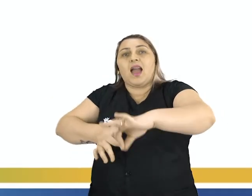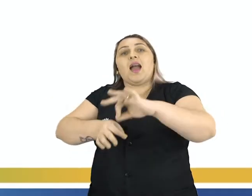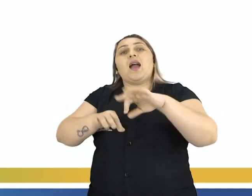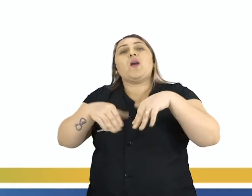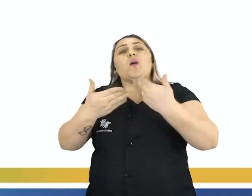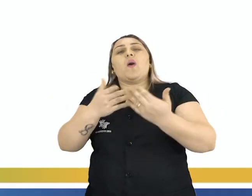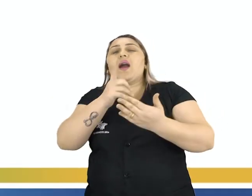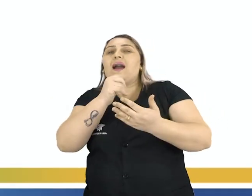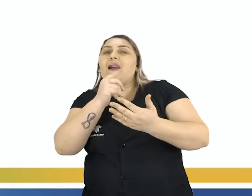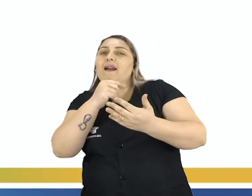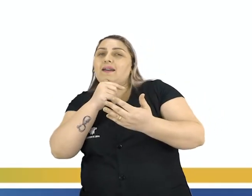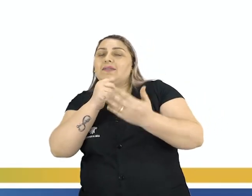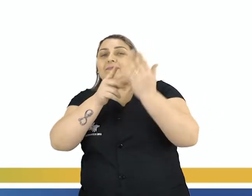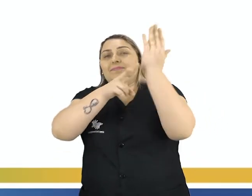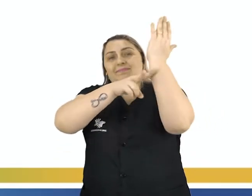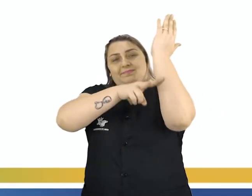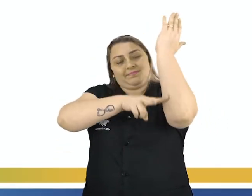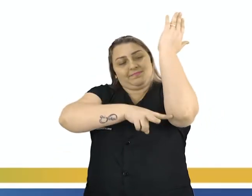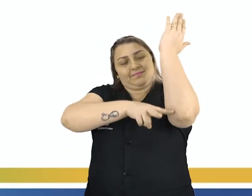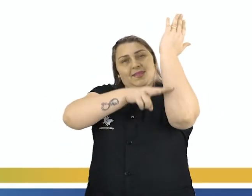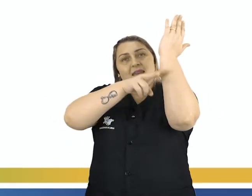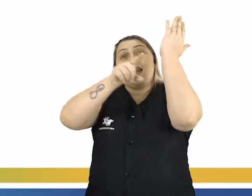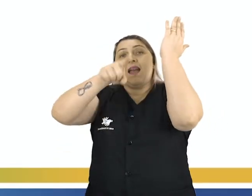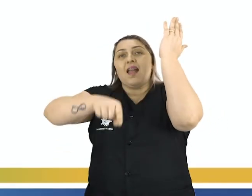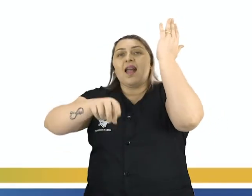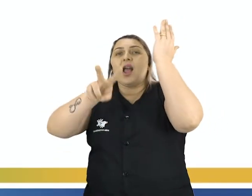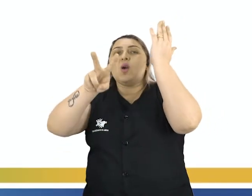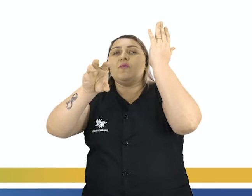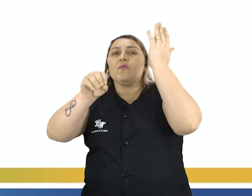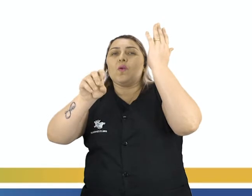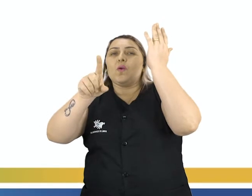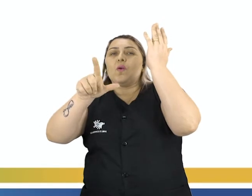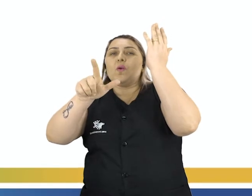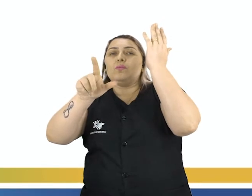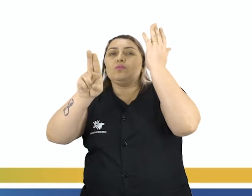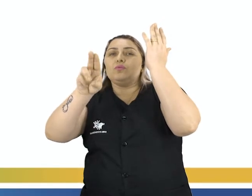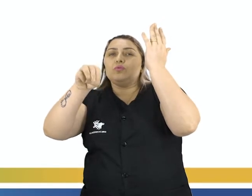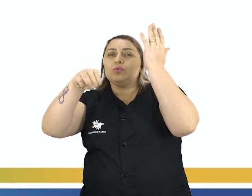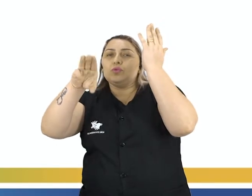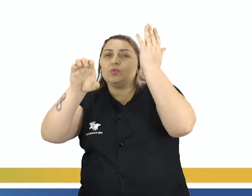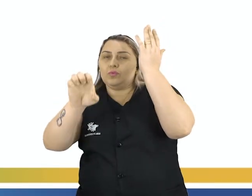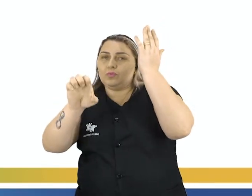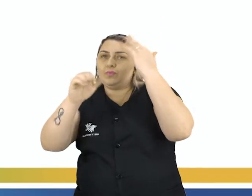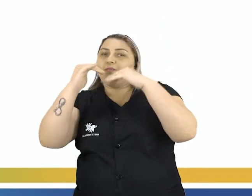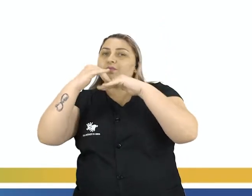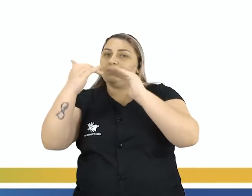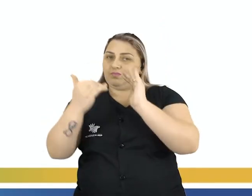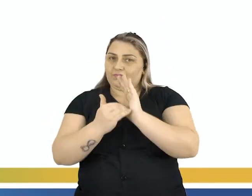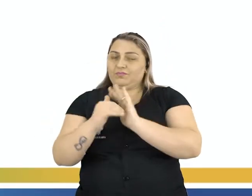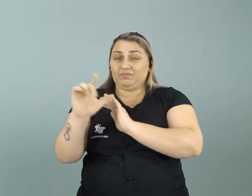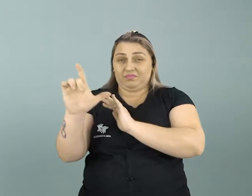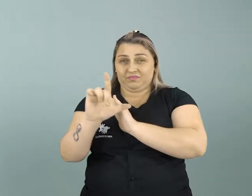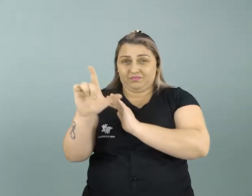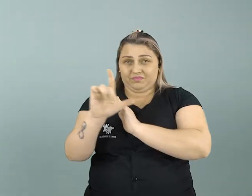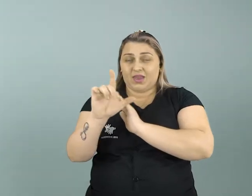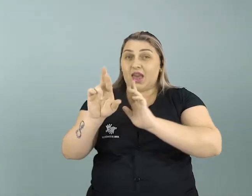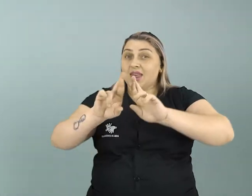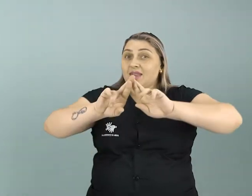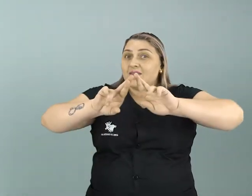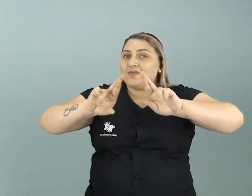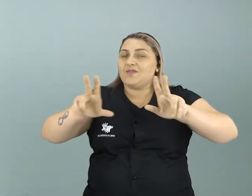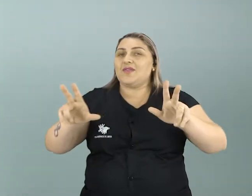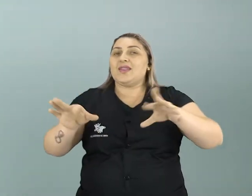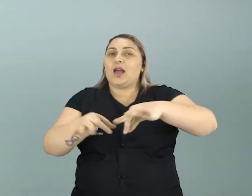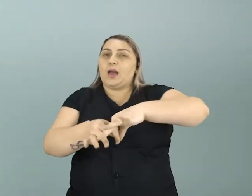através da medida de capacidade, né? Litro. Aí nós vamos medir tudo que é litro. né? Bem